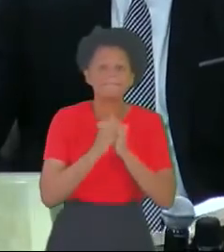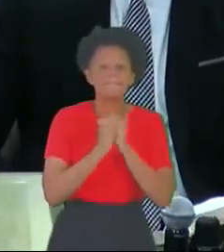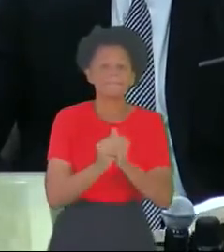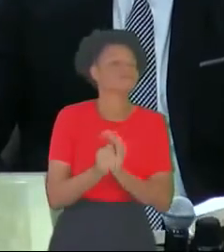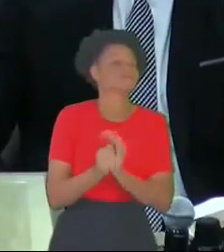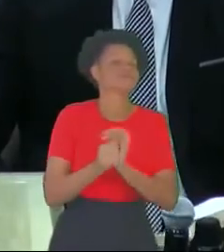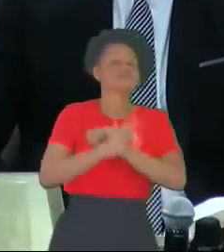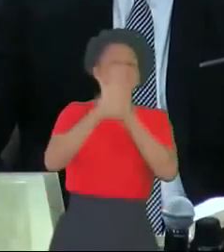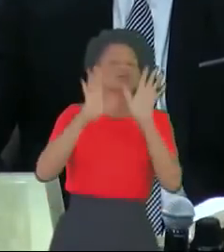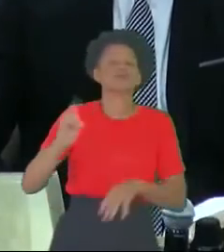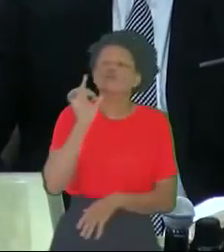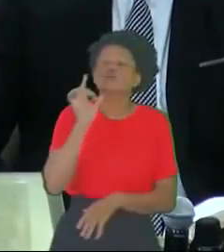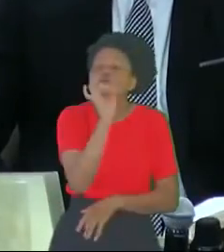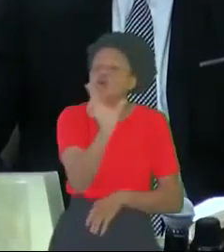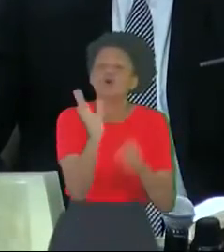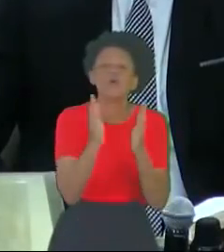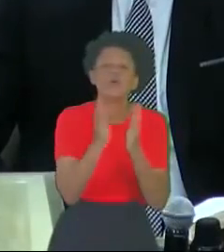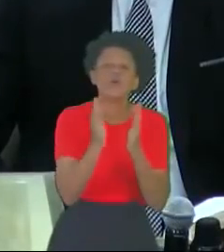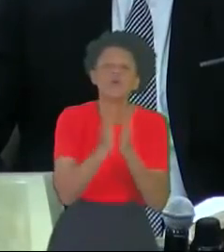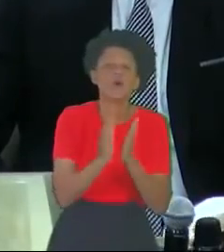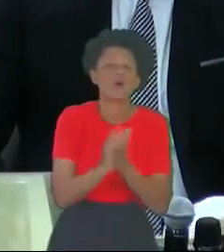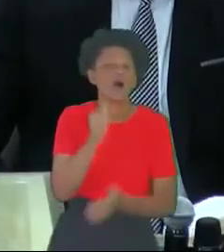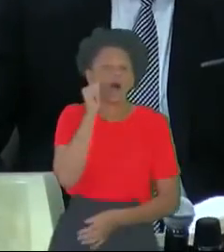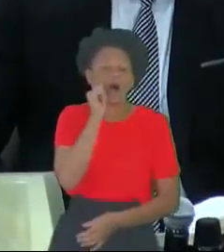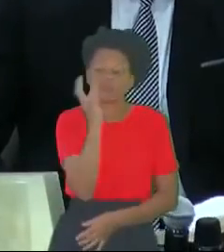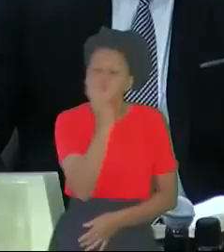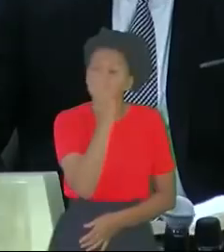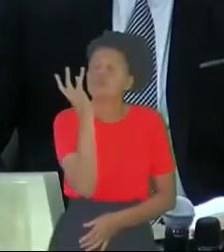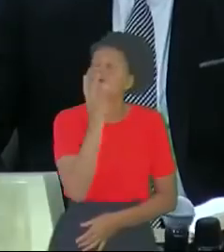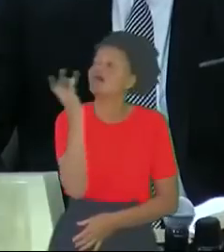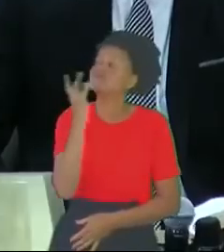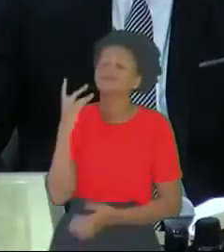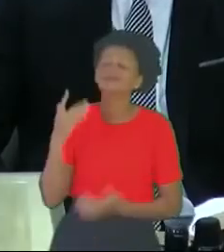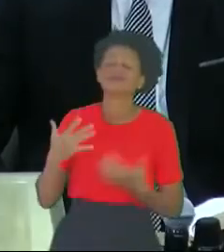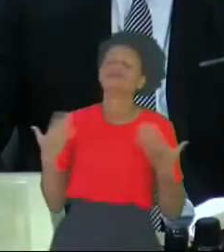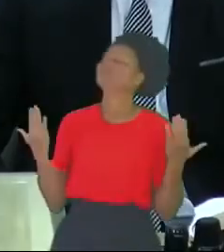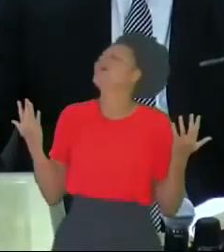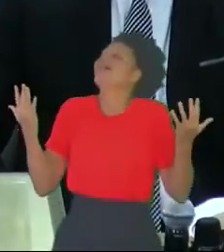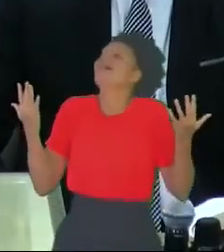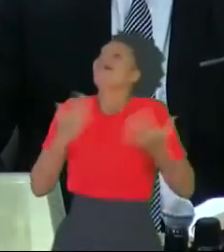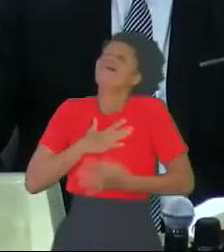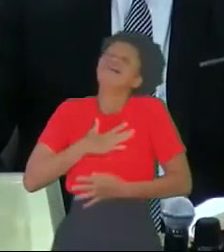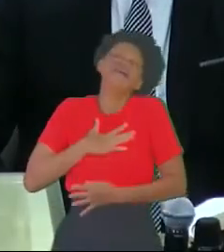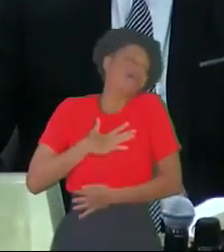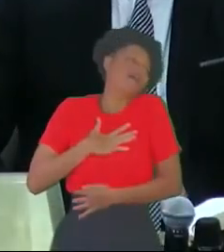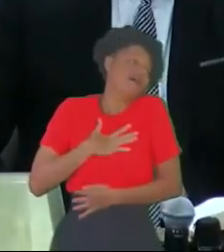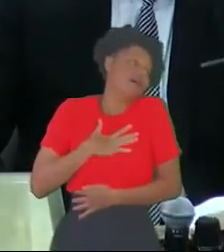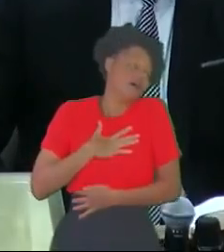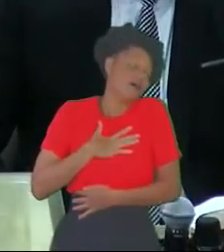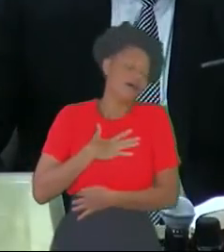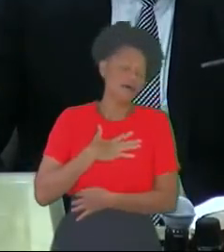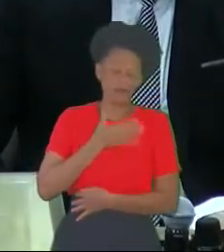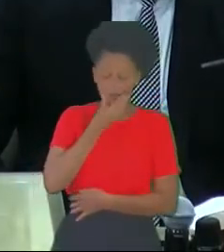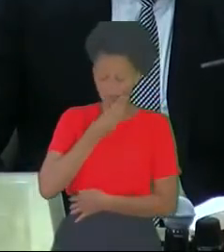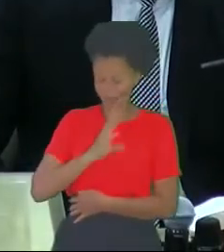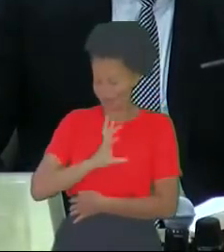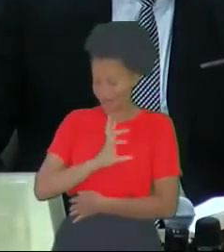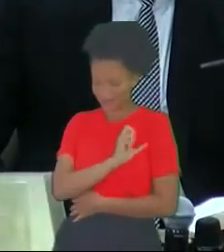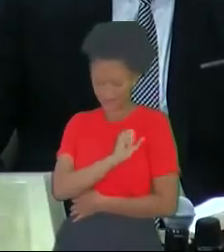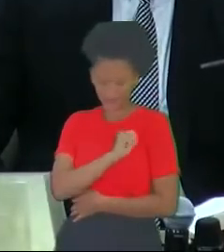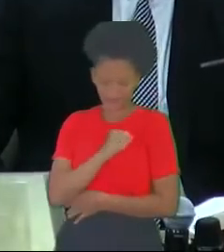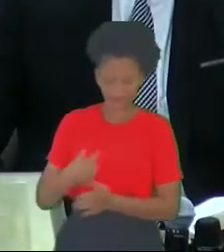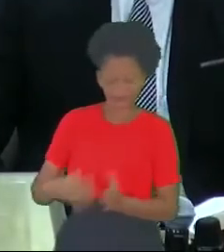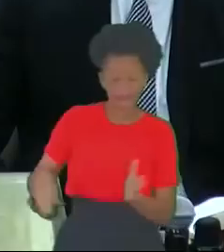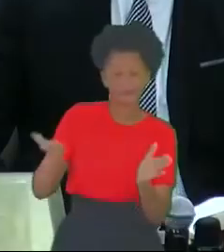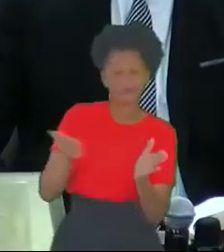Glória a Deus, é somente orar. O que foi que a noiva fez? Ela disse, ela fez uma oração. Ah, se o meu amado viesse. No versículo